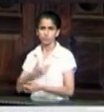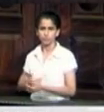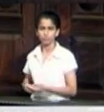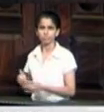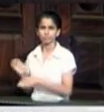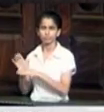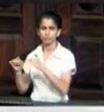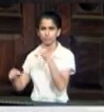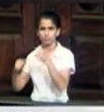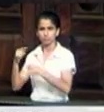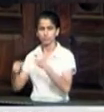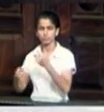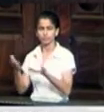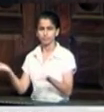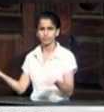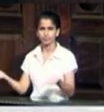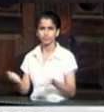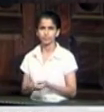eu digo aqui